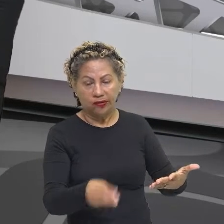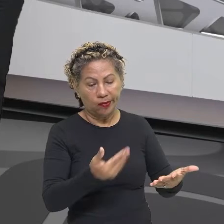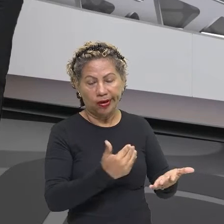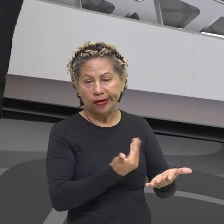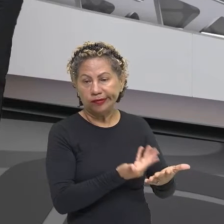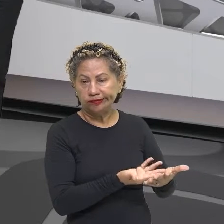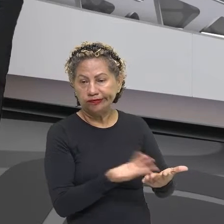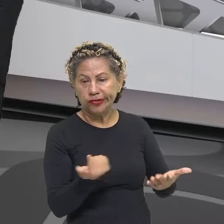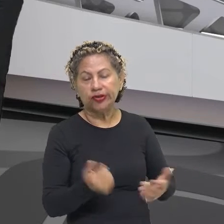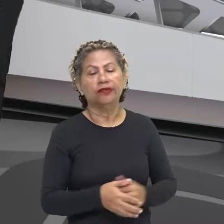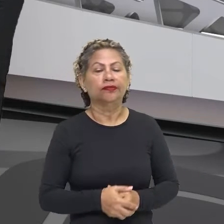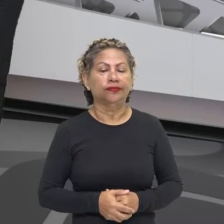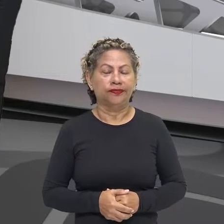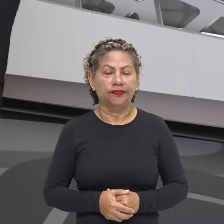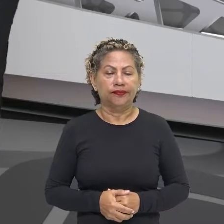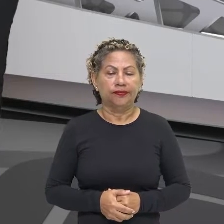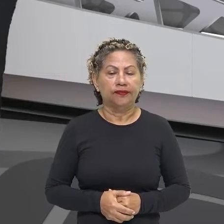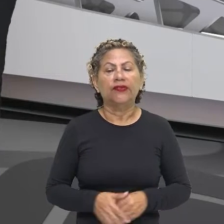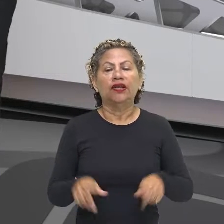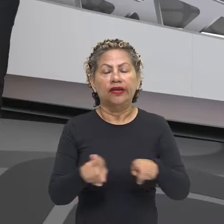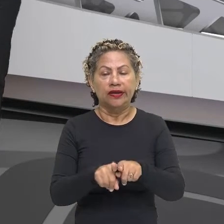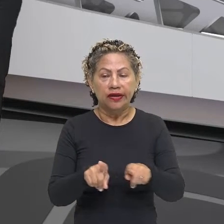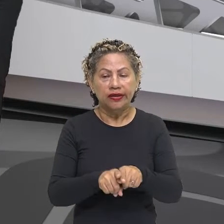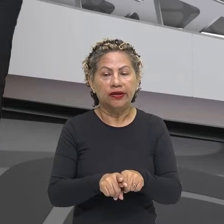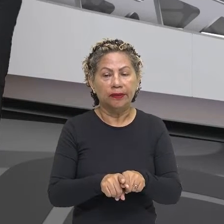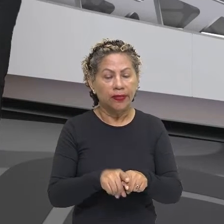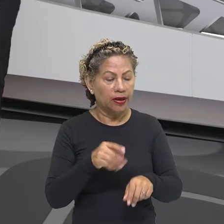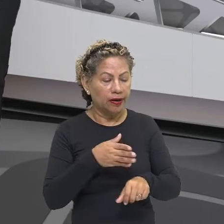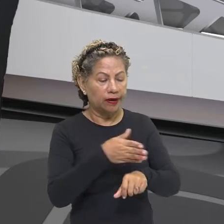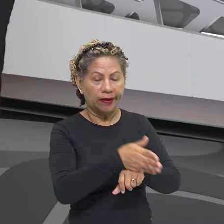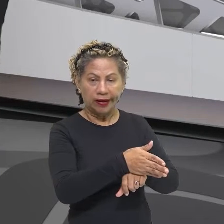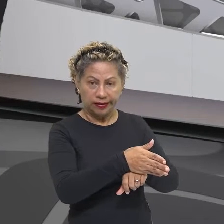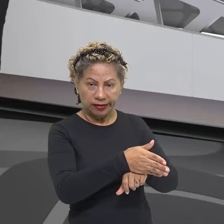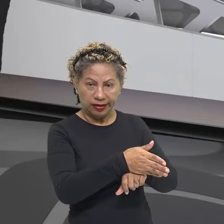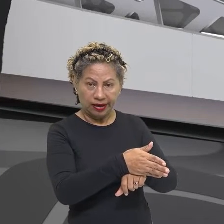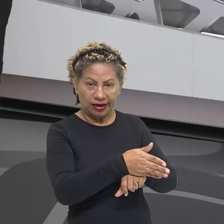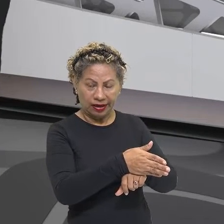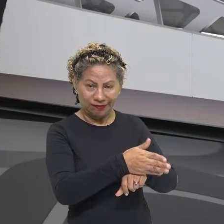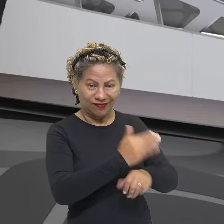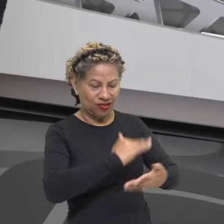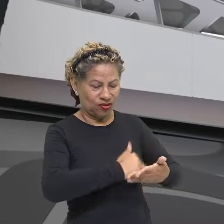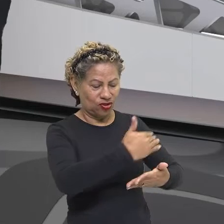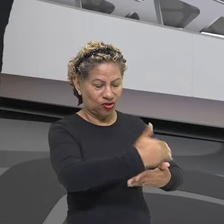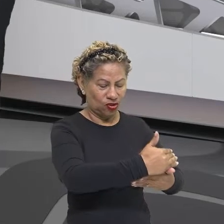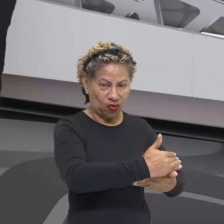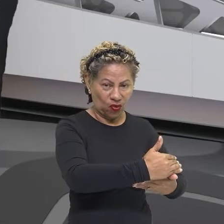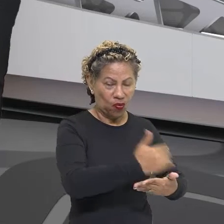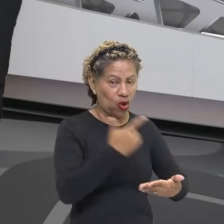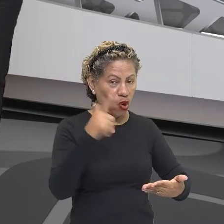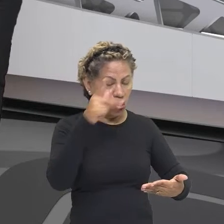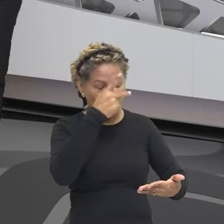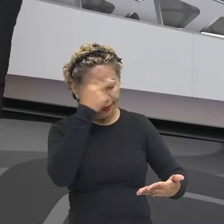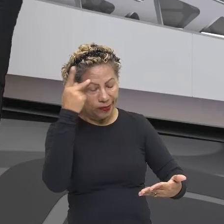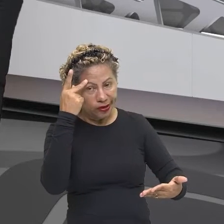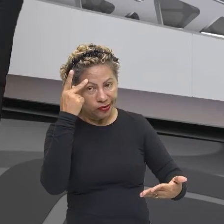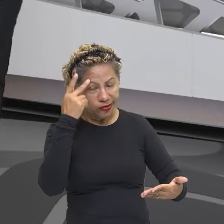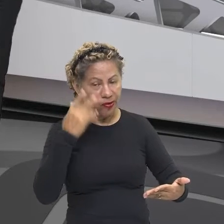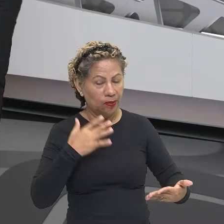arquivo meu, vir o meu irmão sem saber que aquele arquivo é importante para mim e